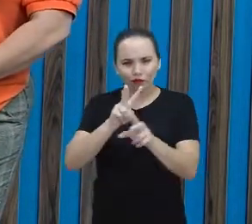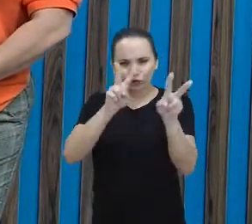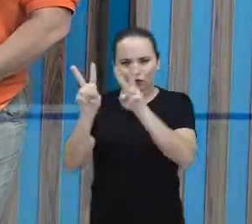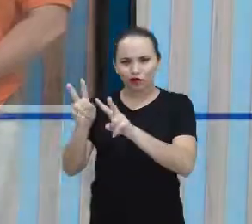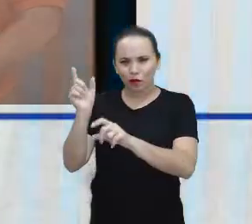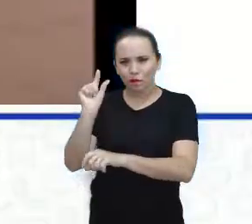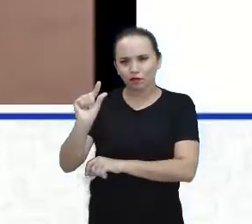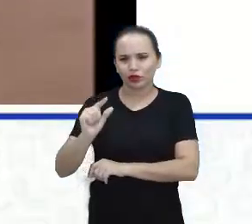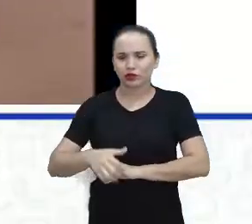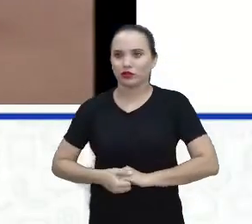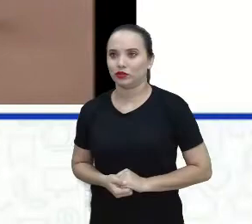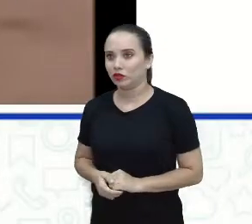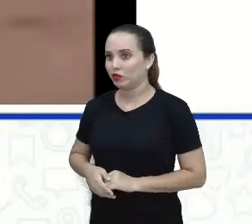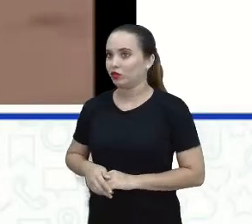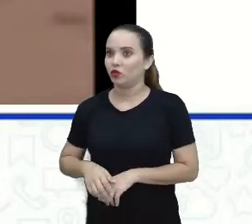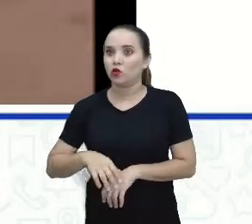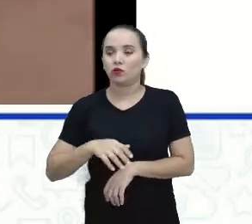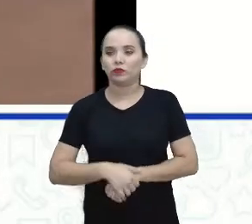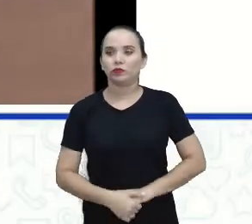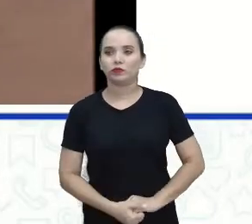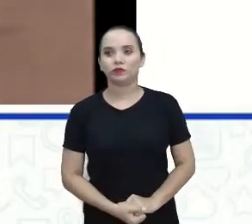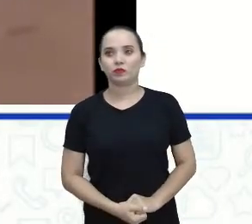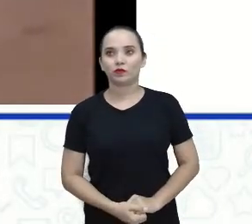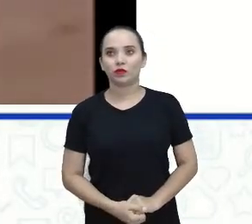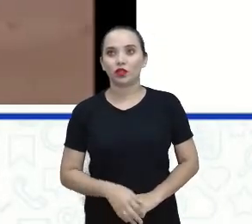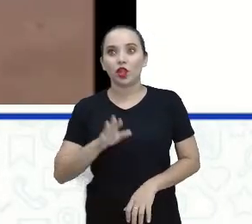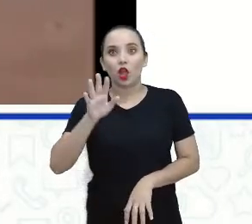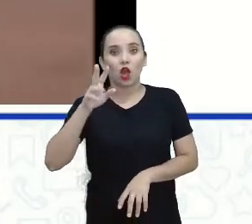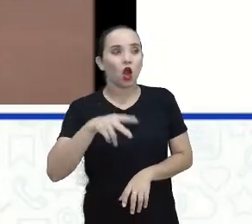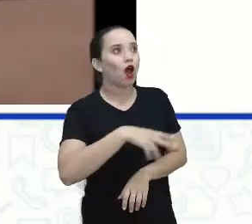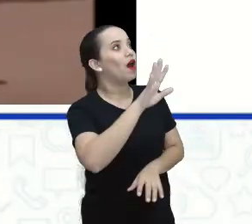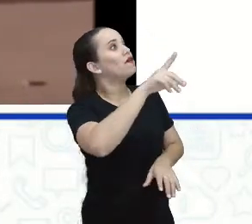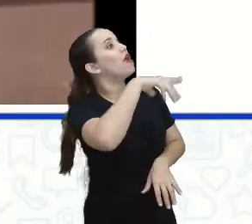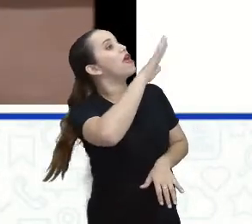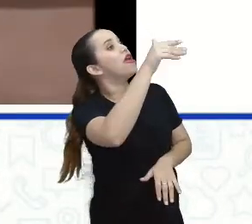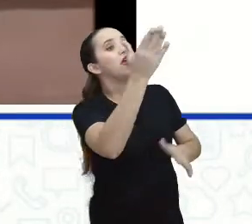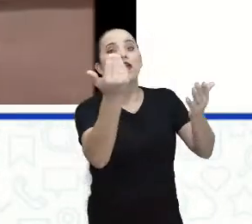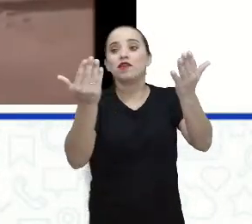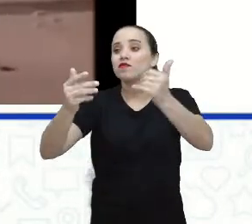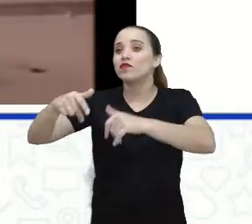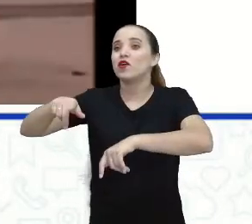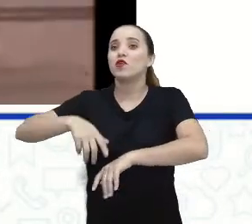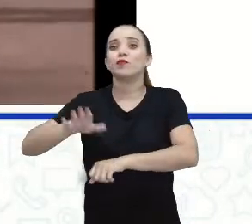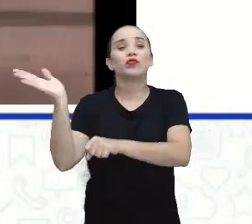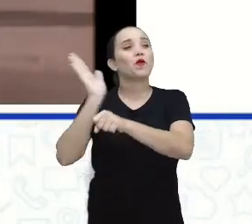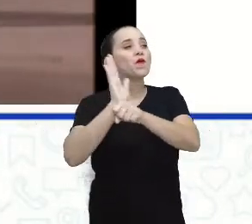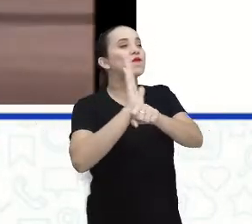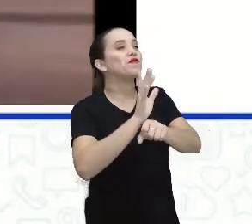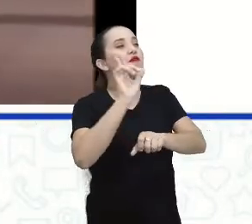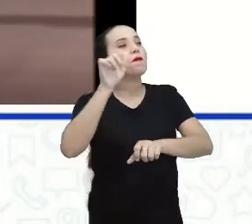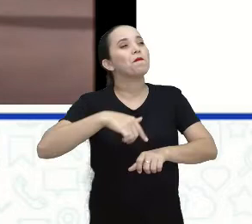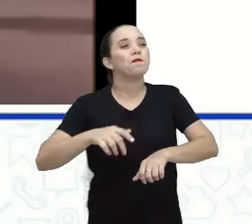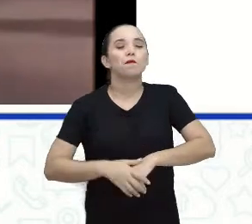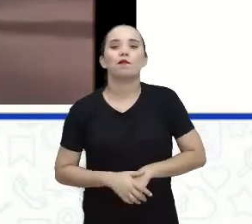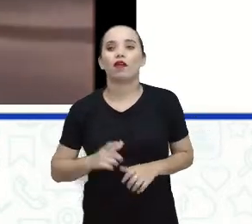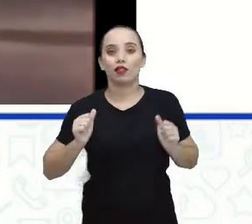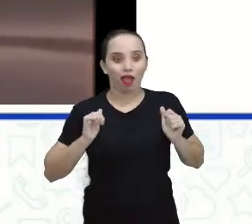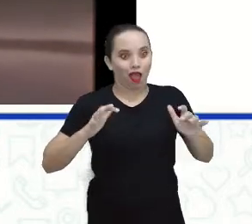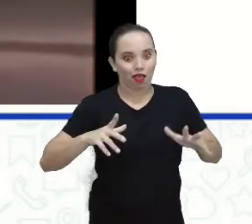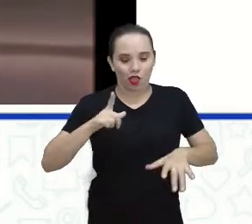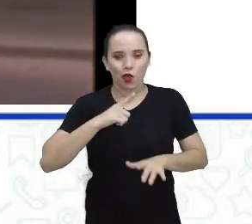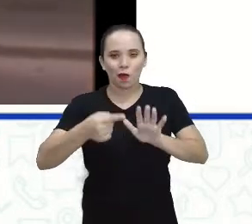filme? Na paróquia de Itaperoá vai passar A Paixão de Cristo, um filme de aventura que mostra um